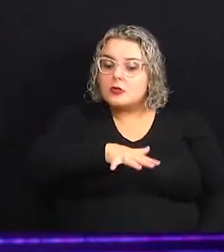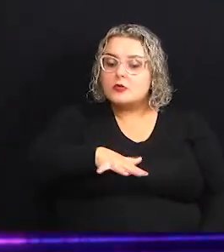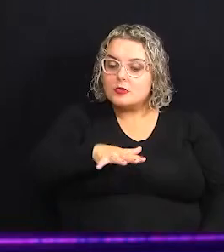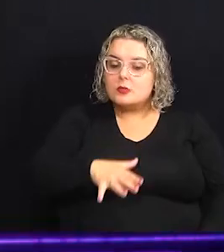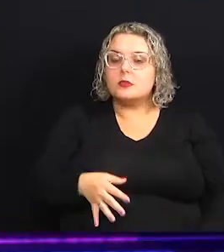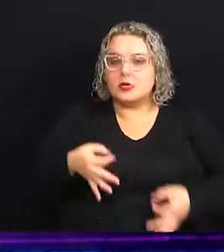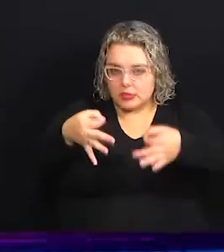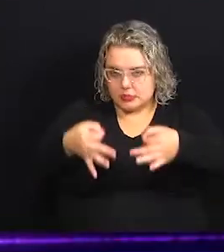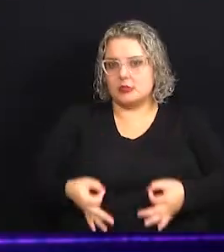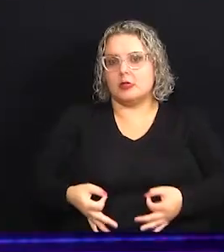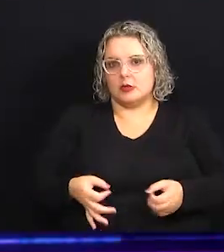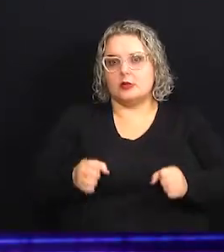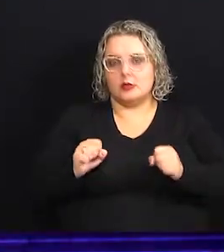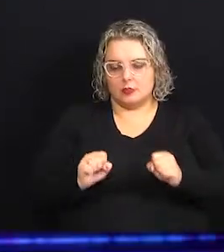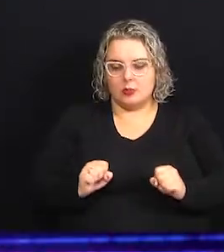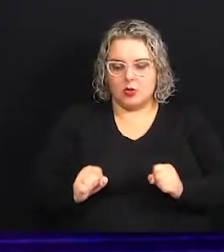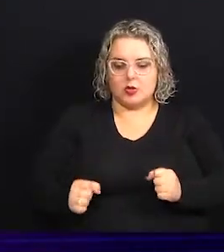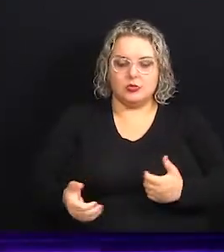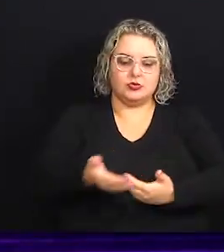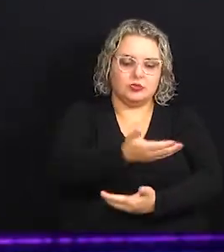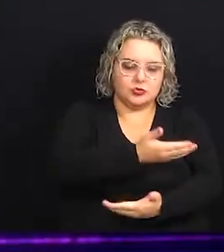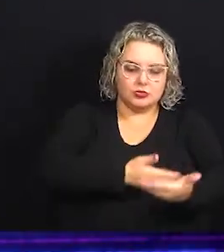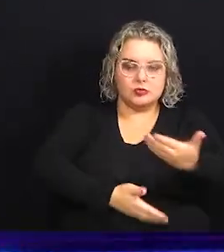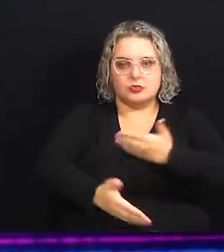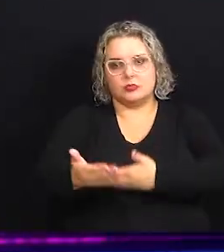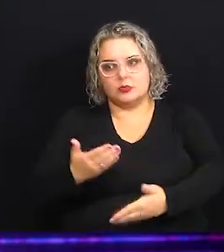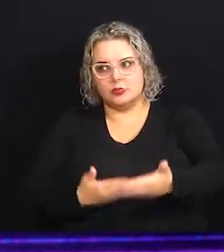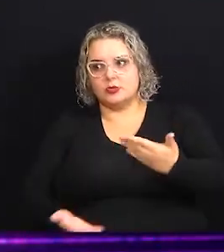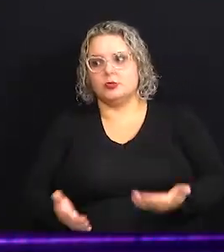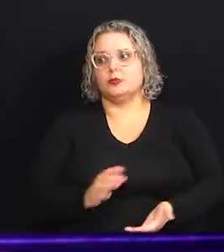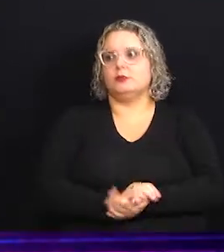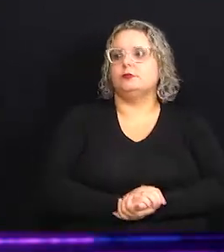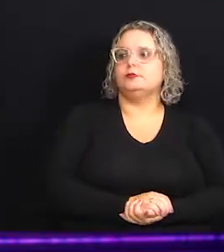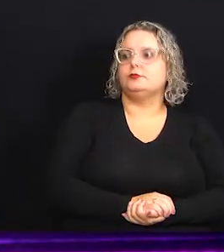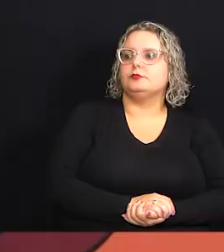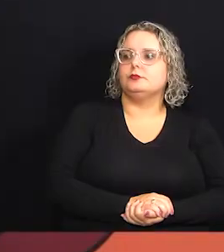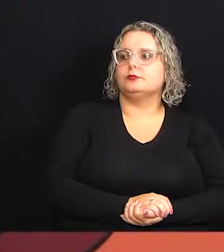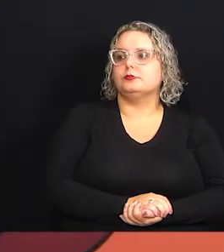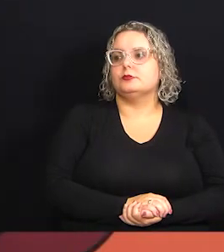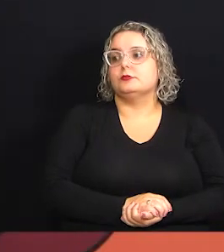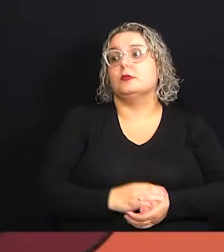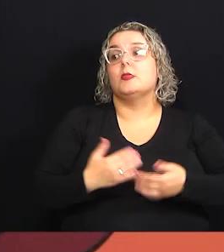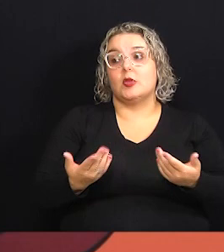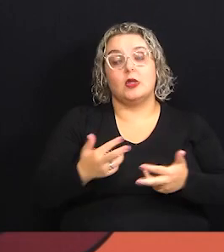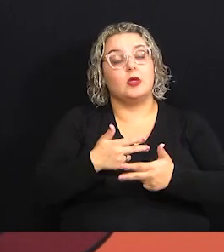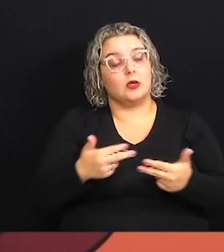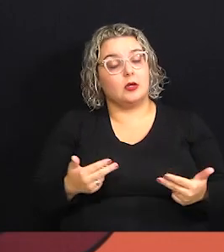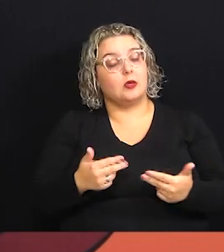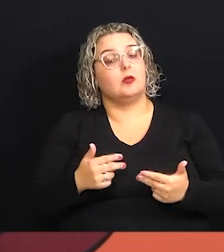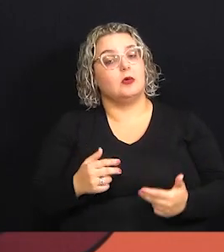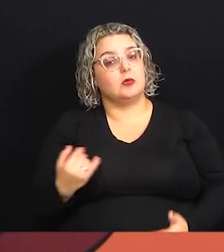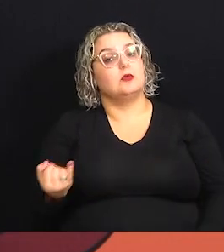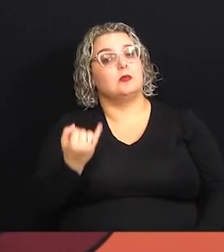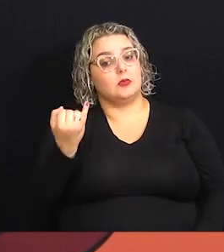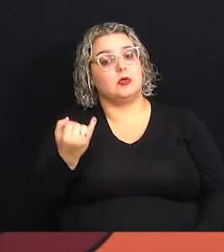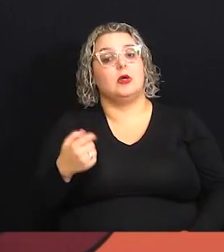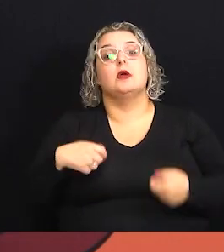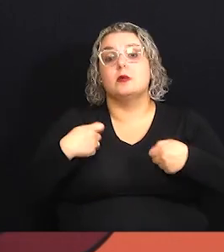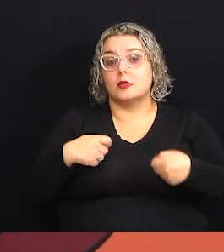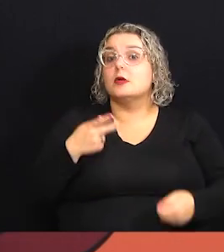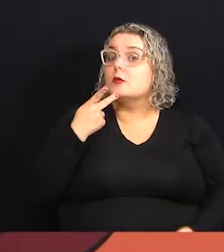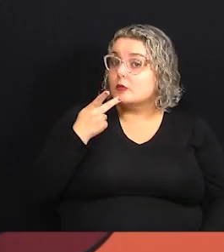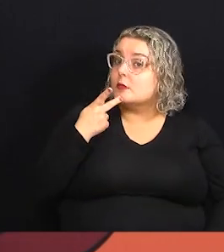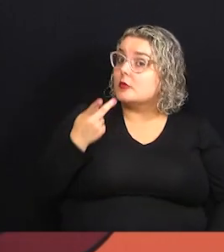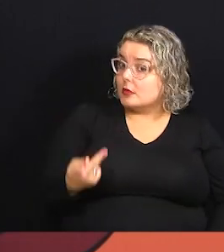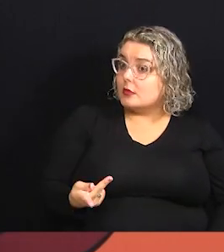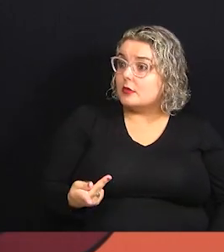um espaço determinado que elas podem transitar, ou seja, um espaço de subserviência. E outra coisa importante que a gente não pode